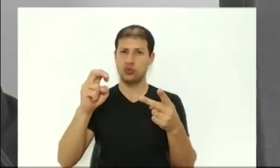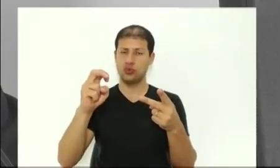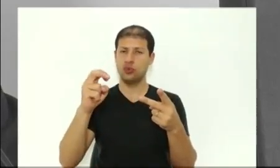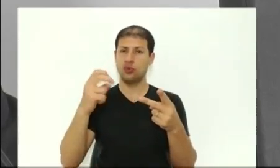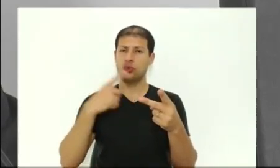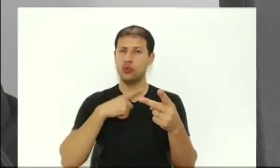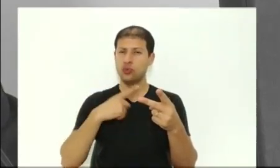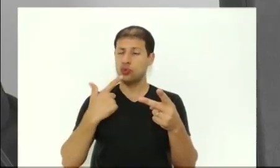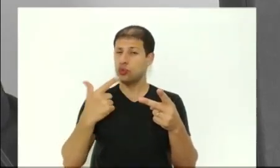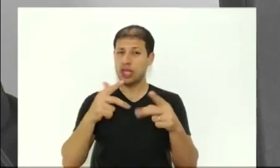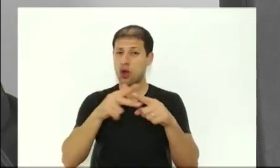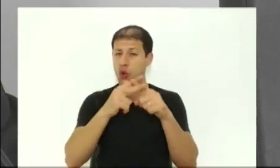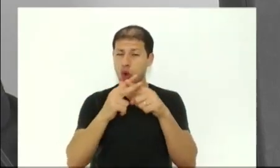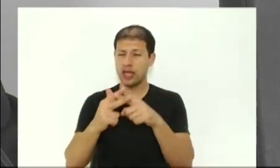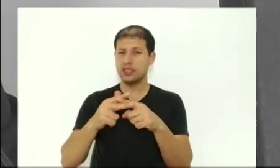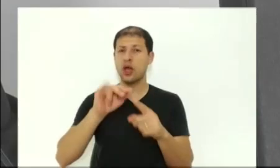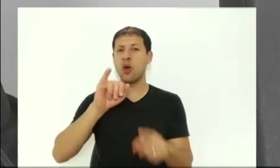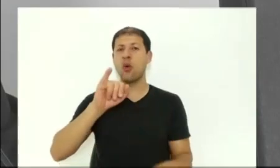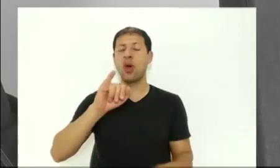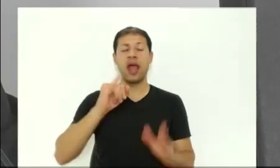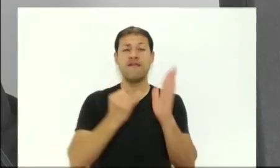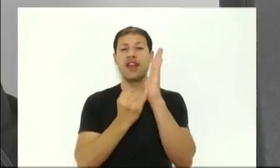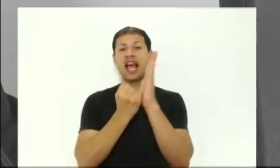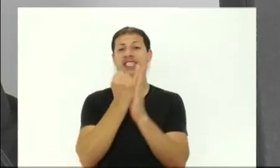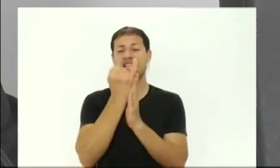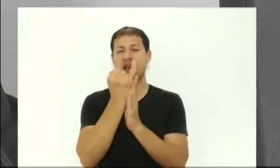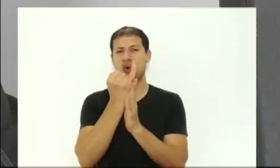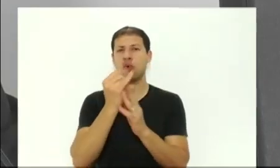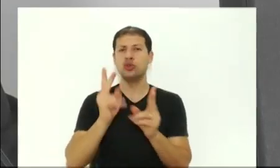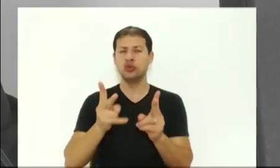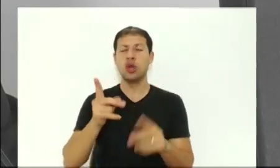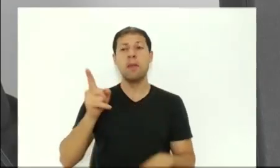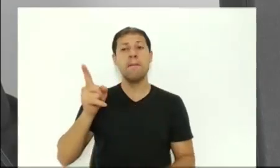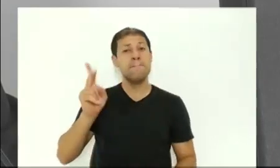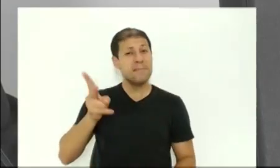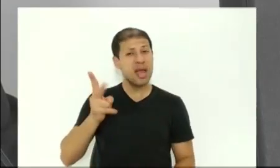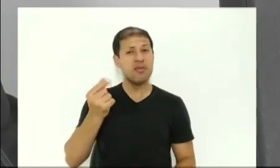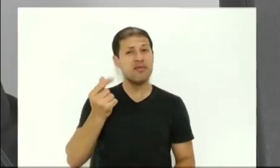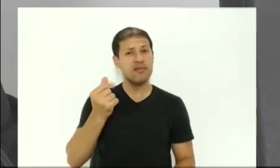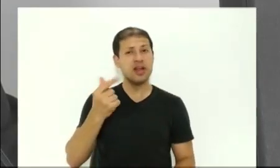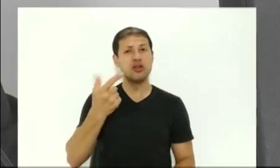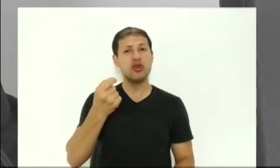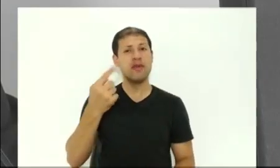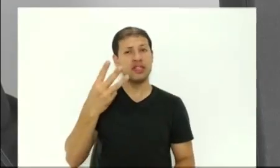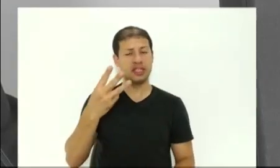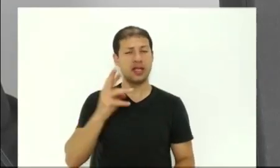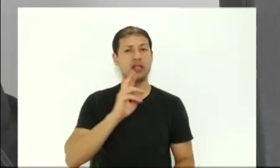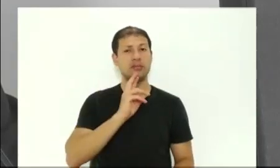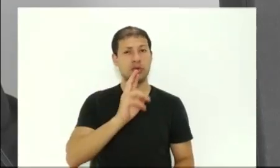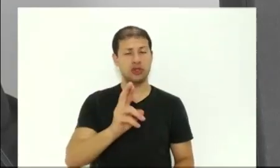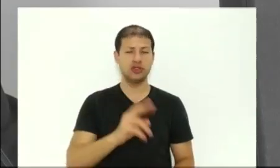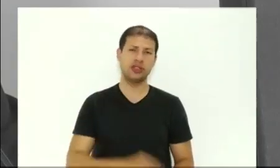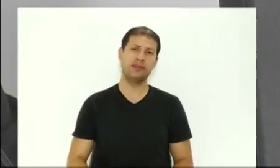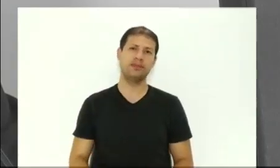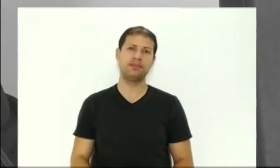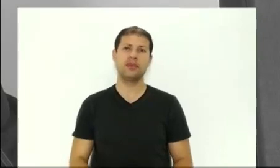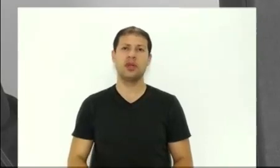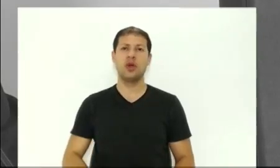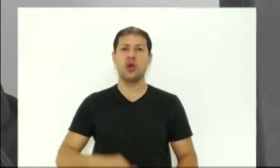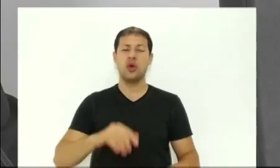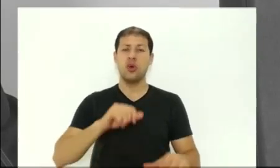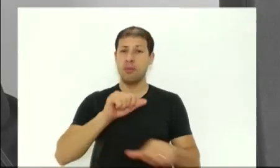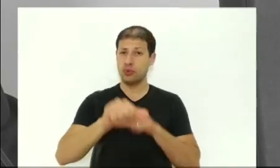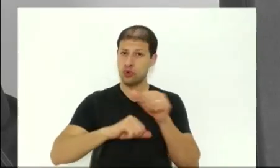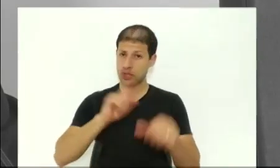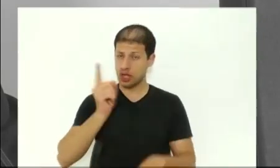inflação, mantendo o mesmo valor de 2023? Resposta. Não atualizamos, pois no caso